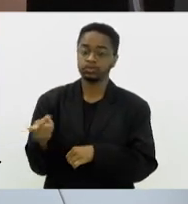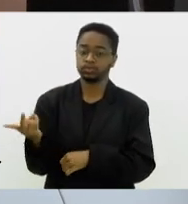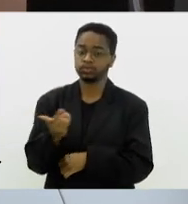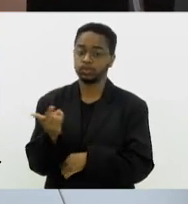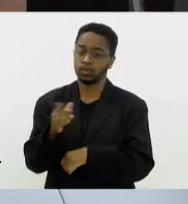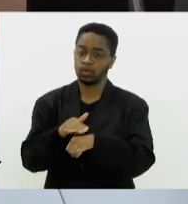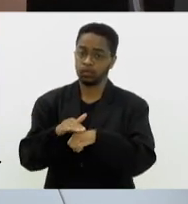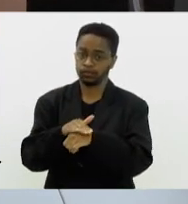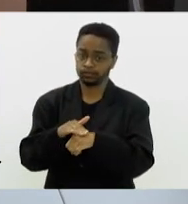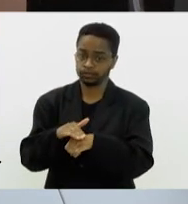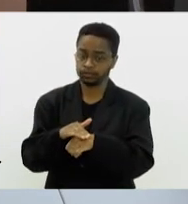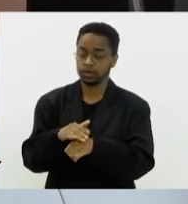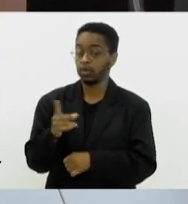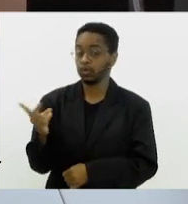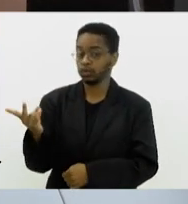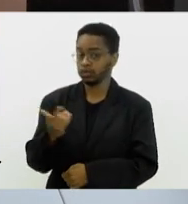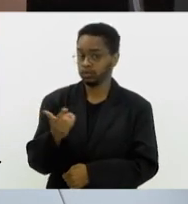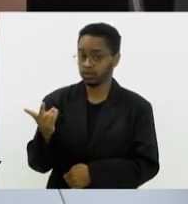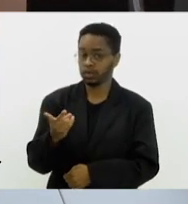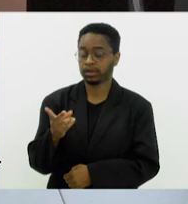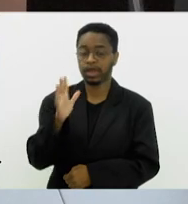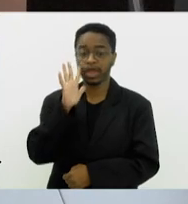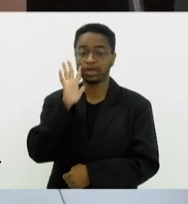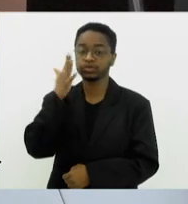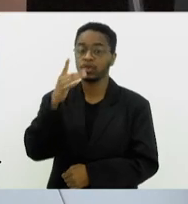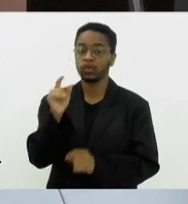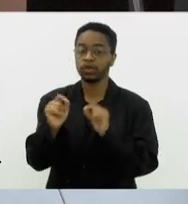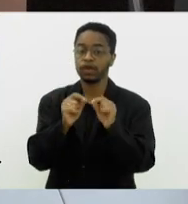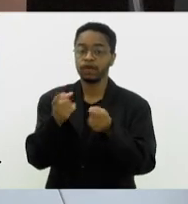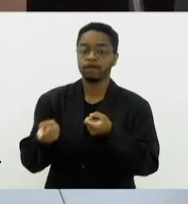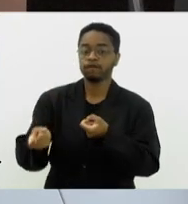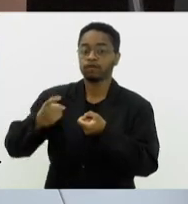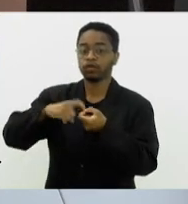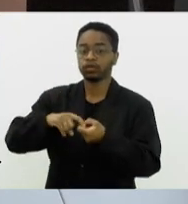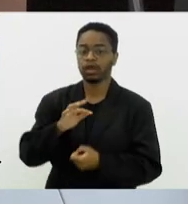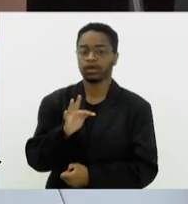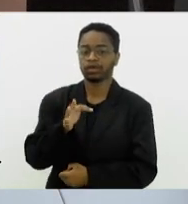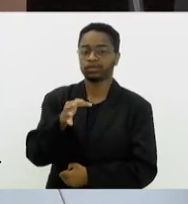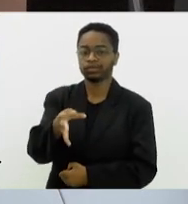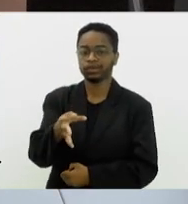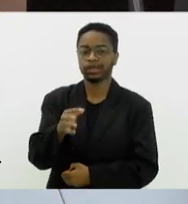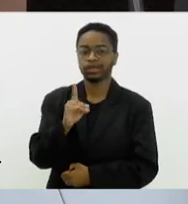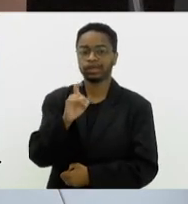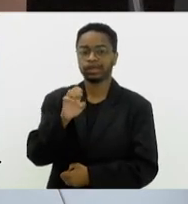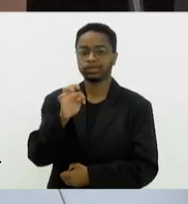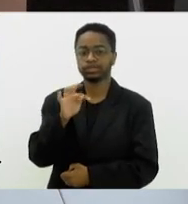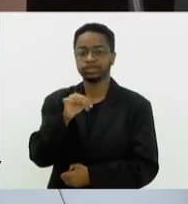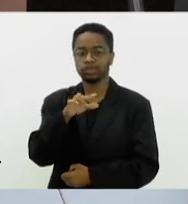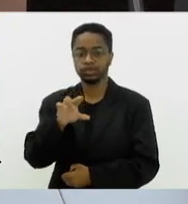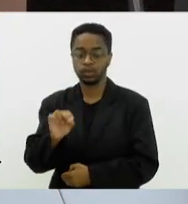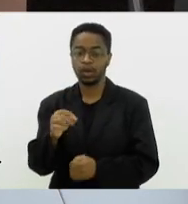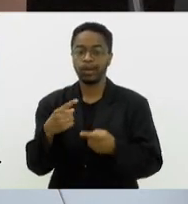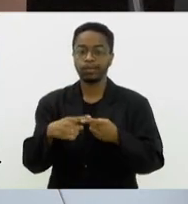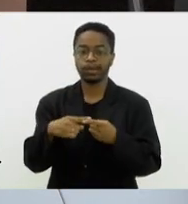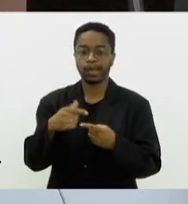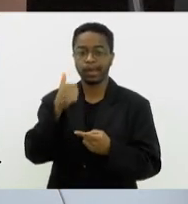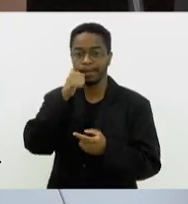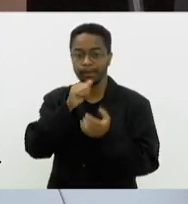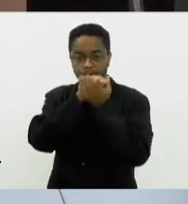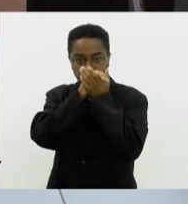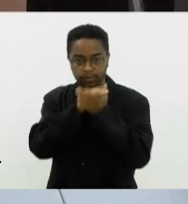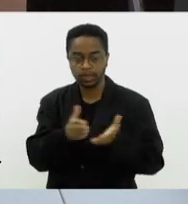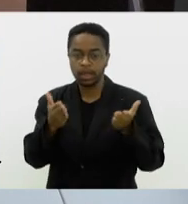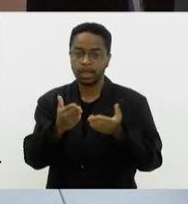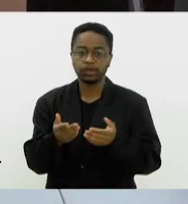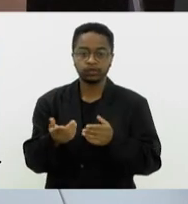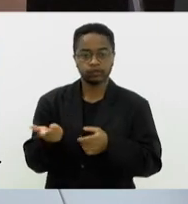ambos decidem retomar o seu Udu, o seu destino, né? Ela se tornando mãe de santo e assumir